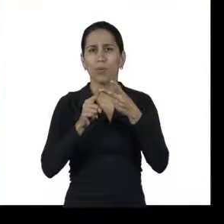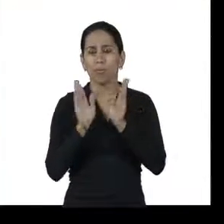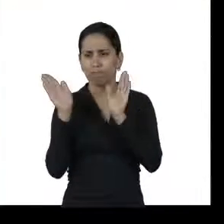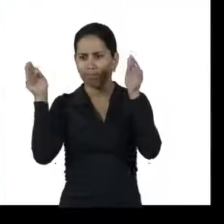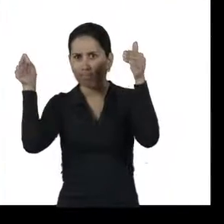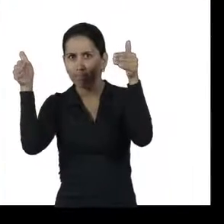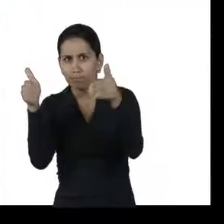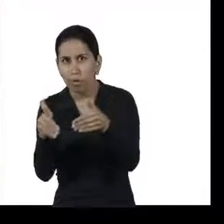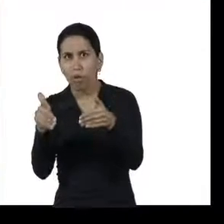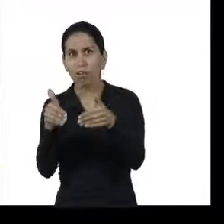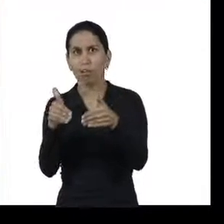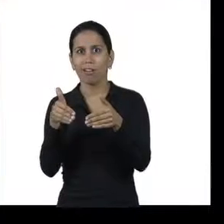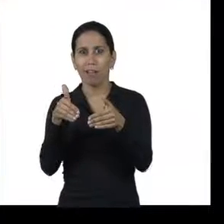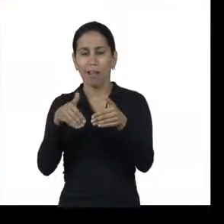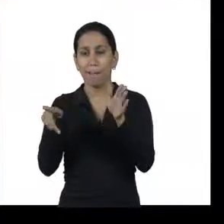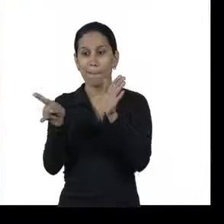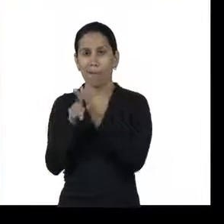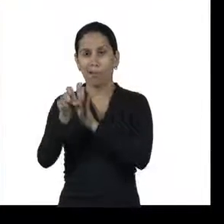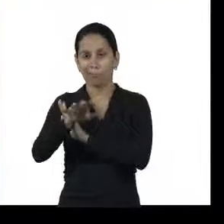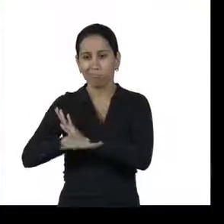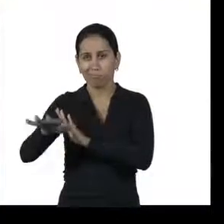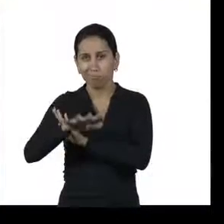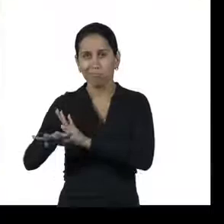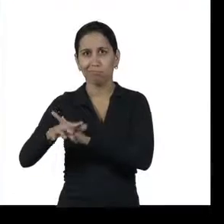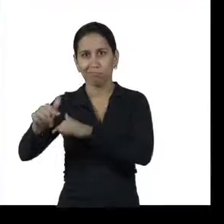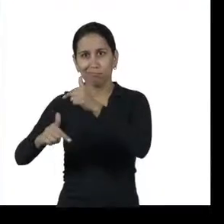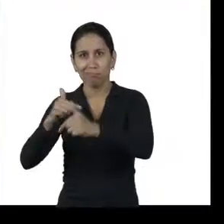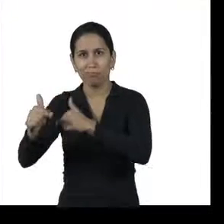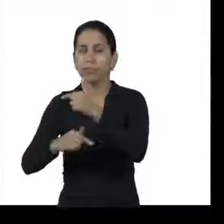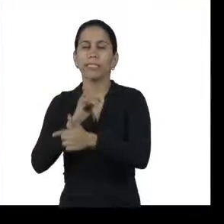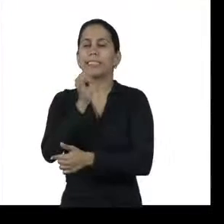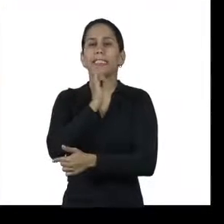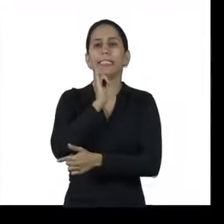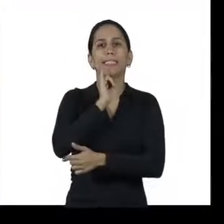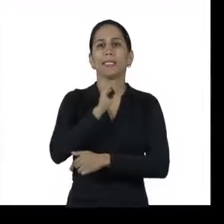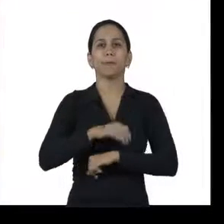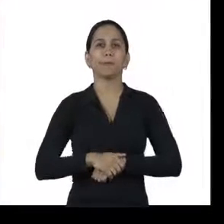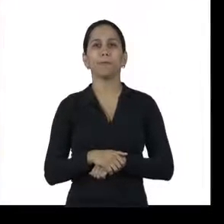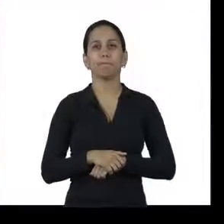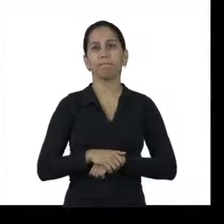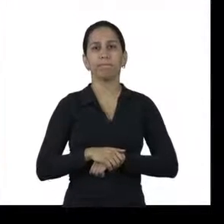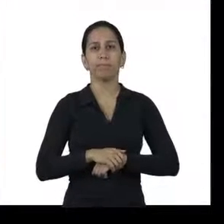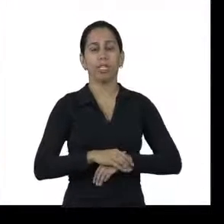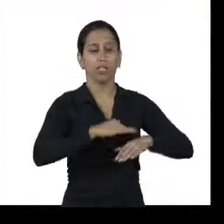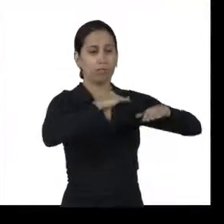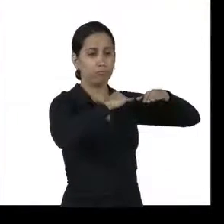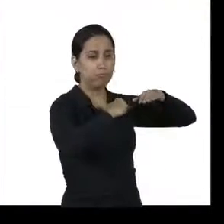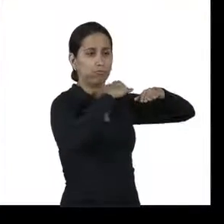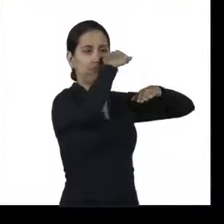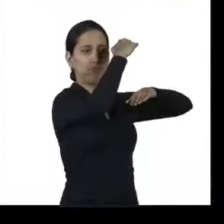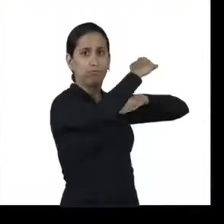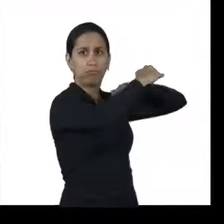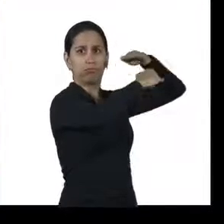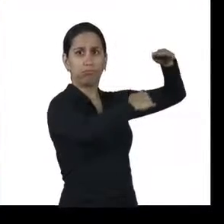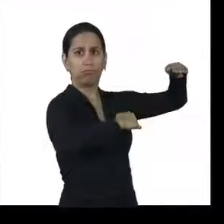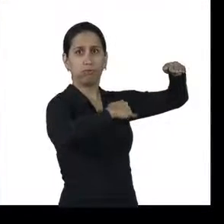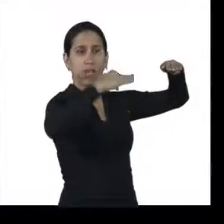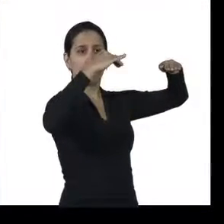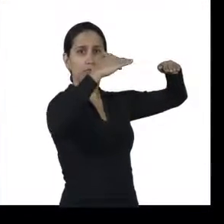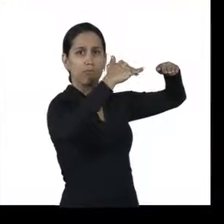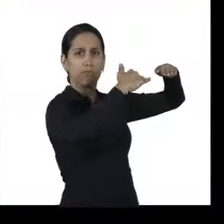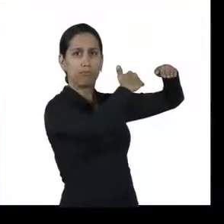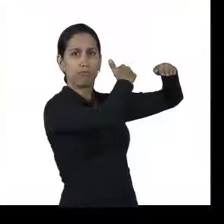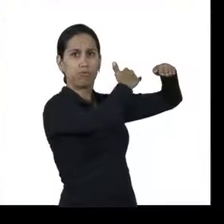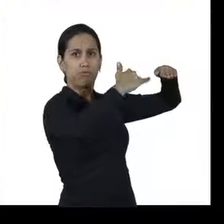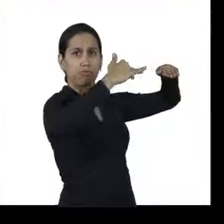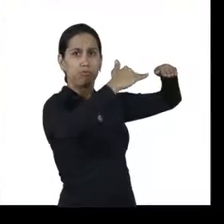nas atividades a serem desenvolvidas, como, por exemplo, a movimentação no pátio de britagem. Para a mina de